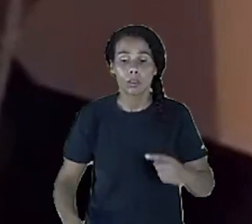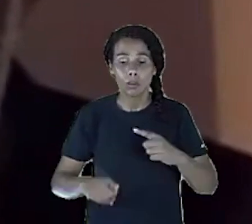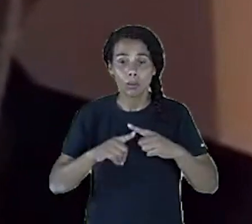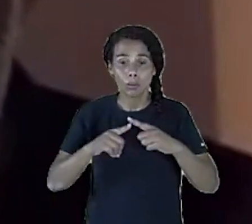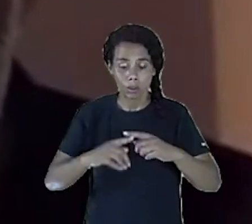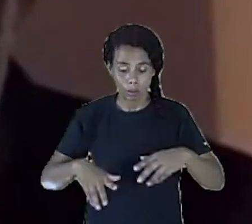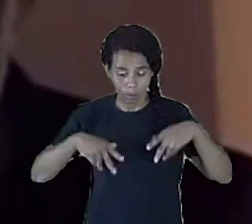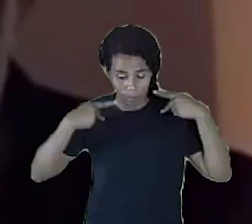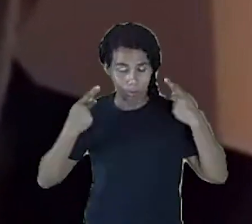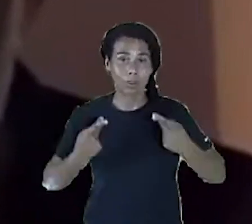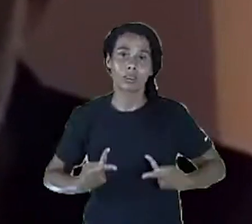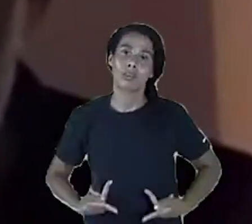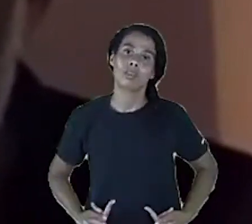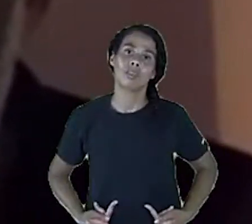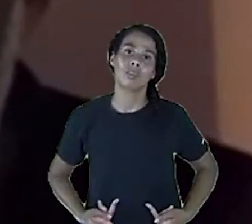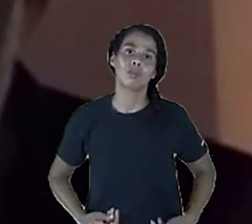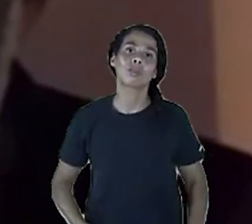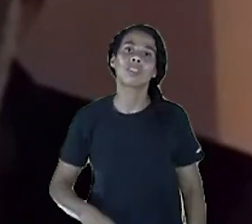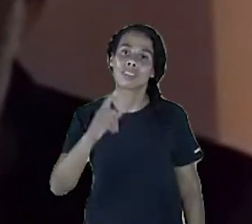profunda, imensa